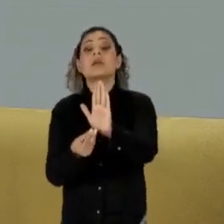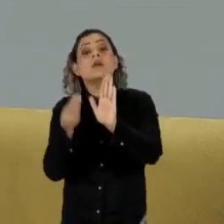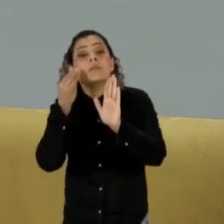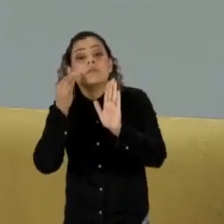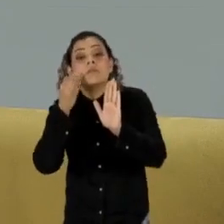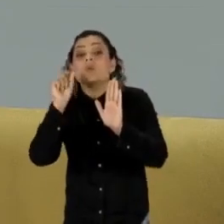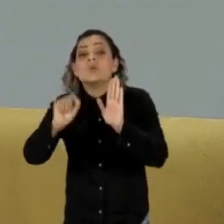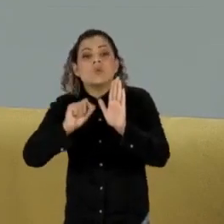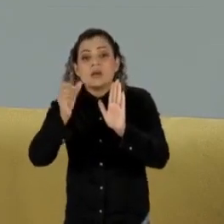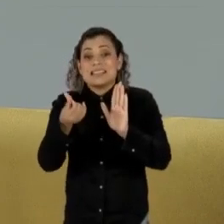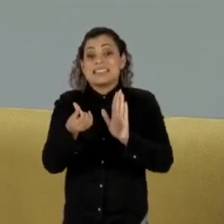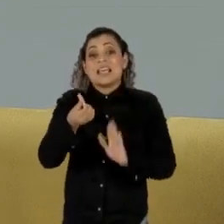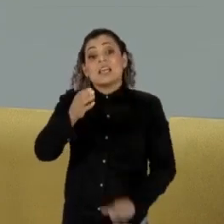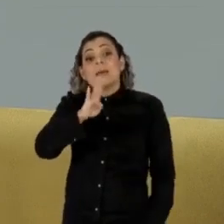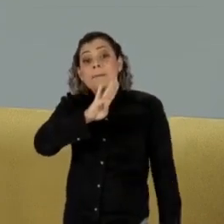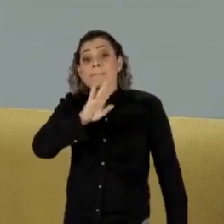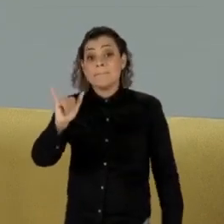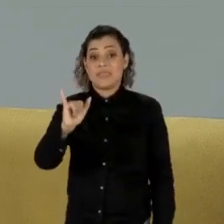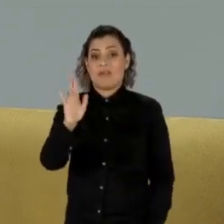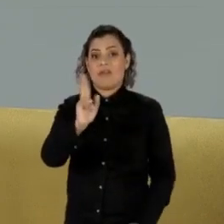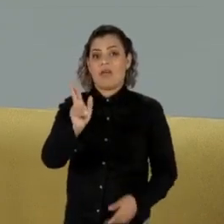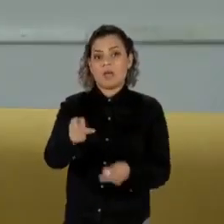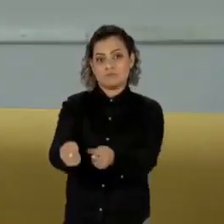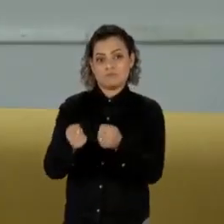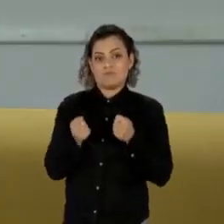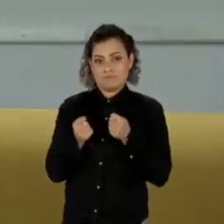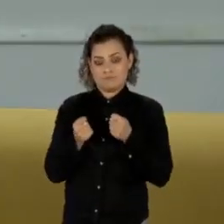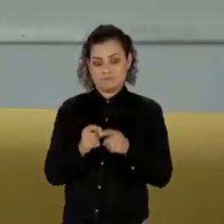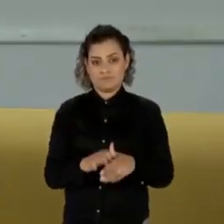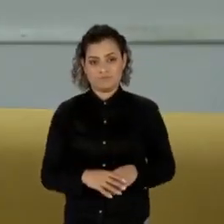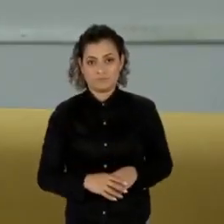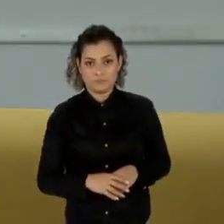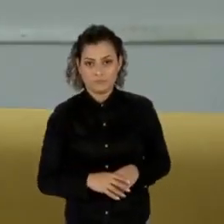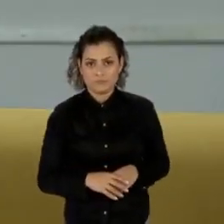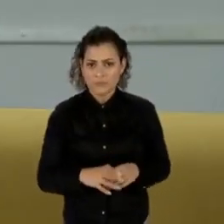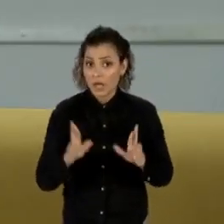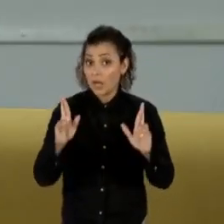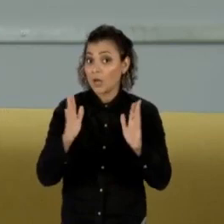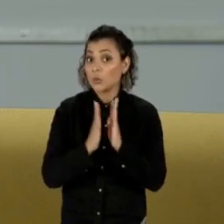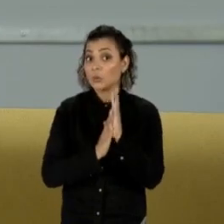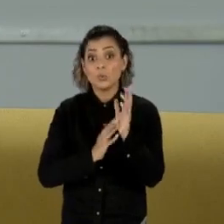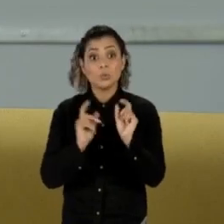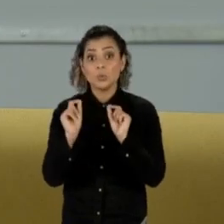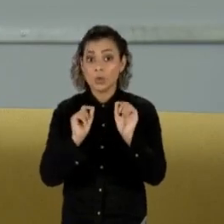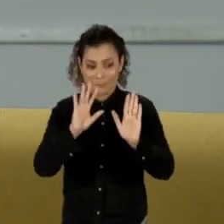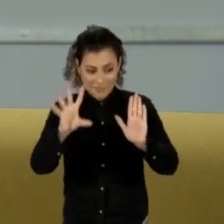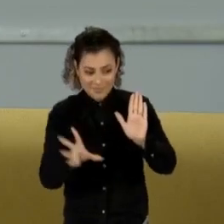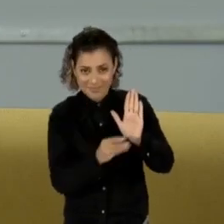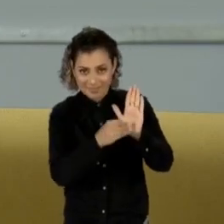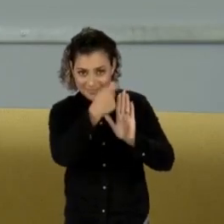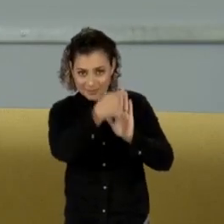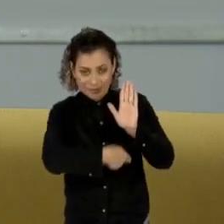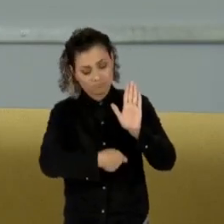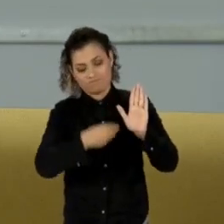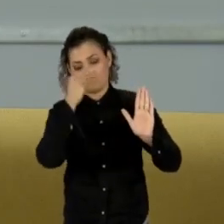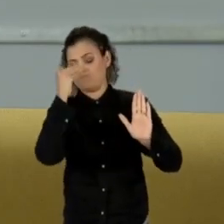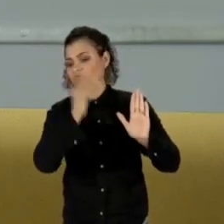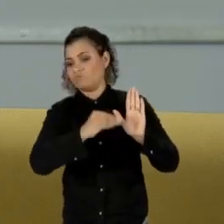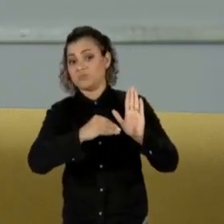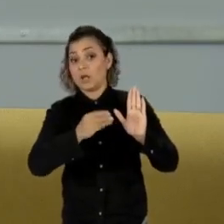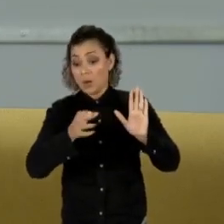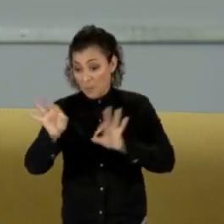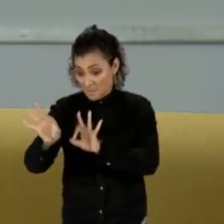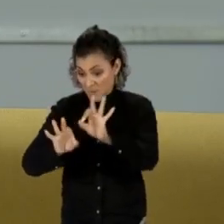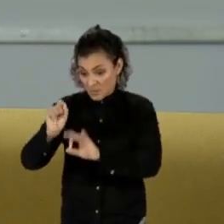em cerca de 100 bilhões de reais a economia prevista a expectativa é de que as emendas sejam rejeitadas e o projeto